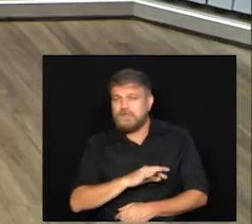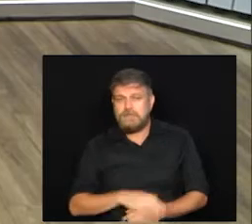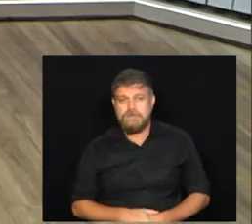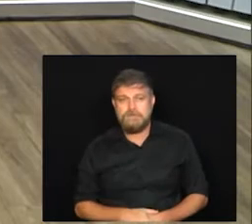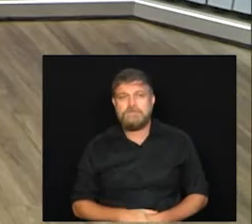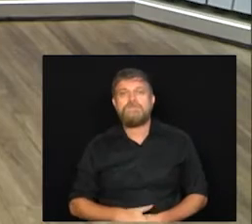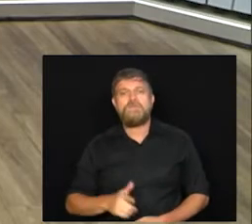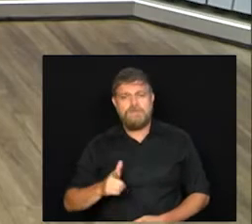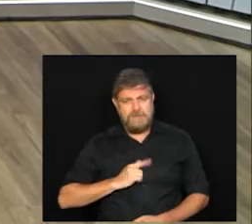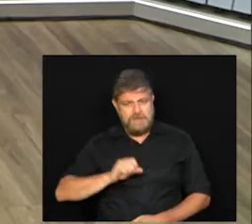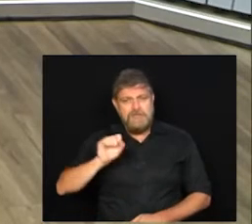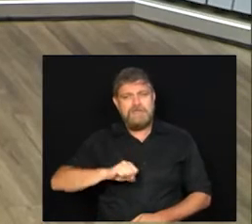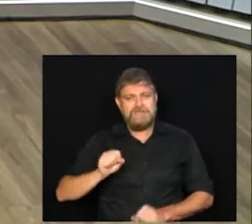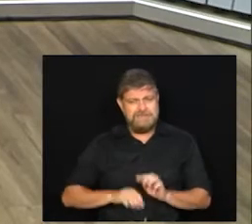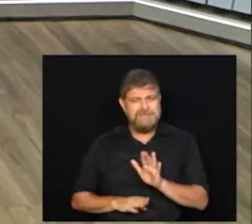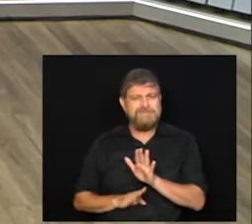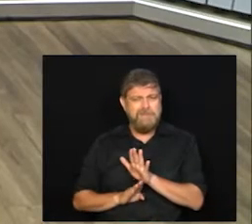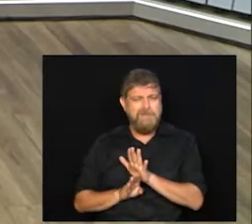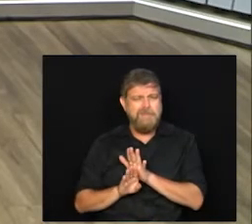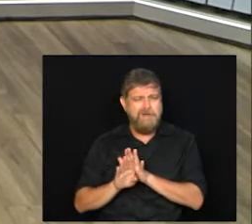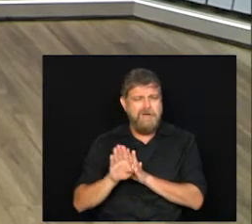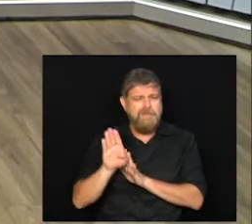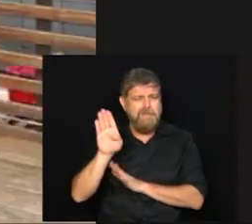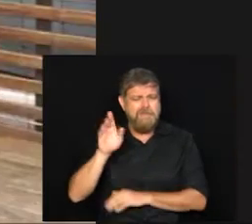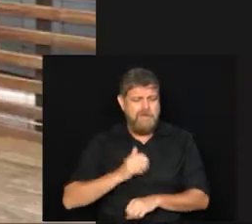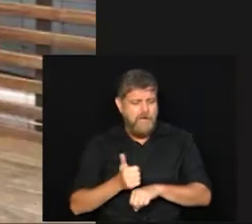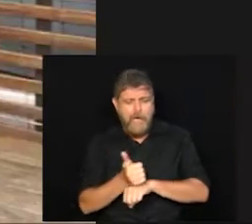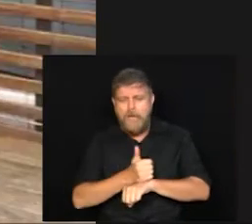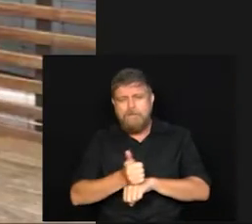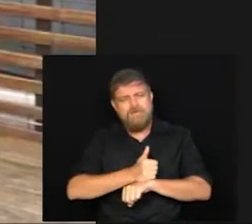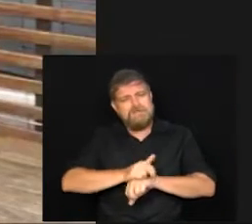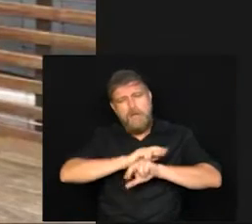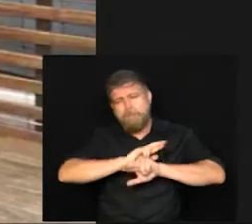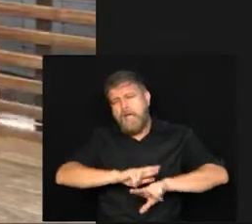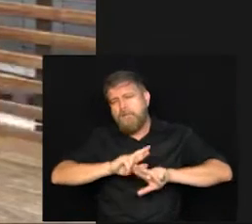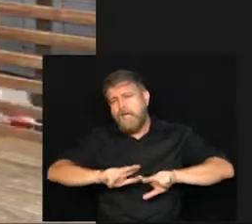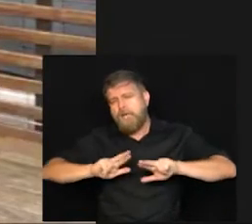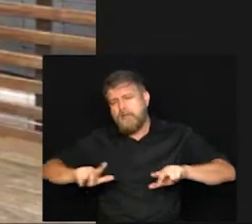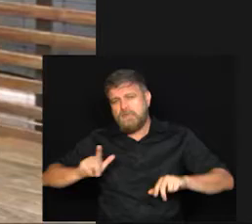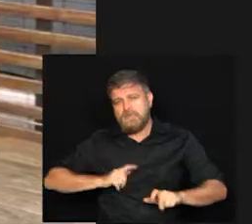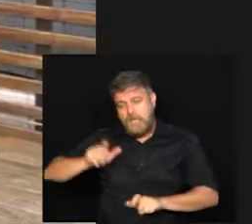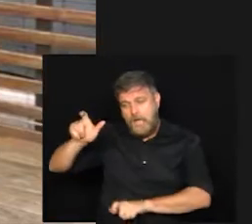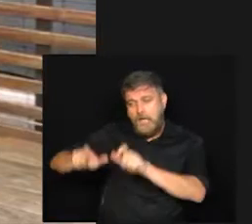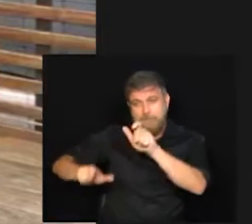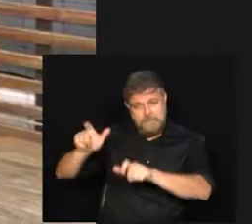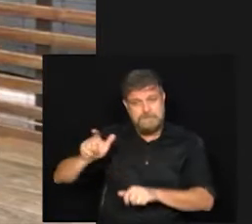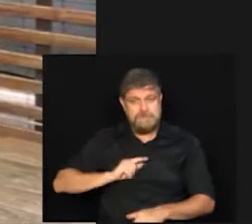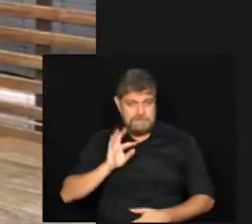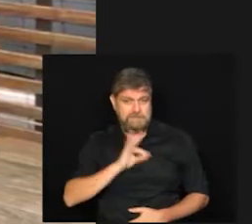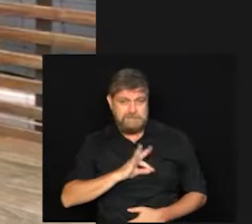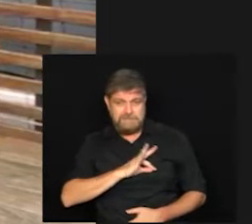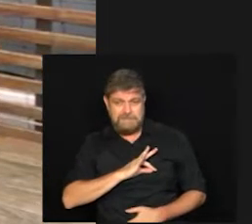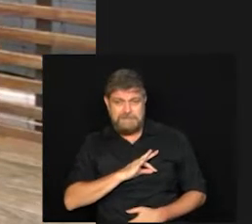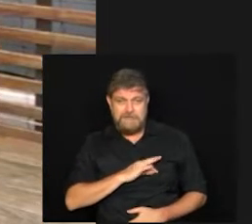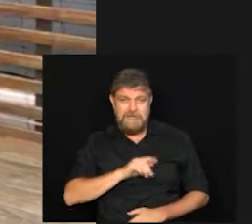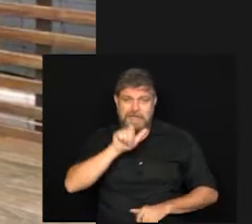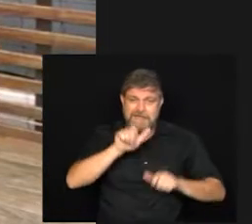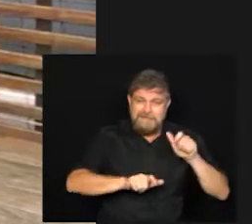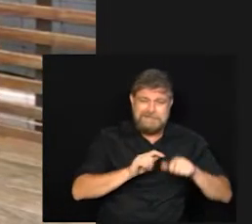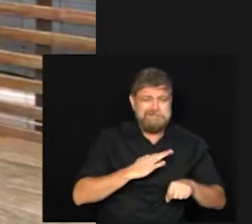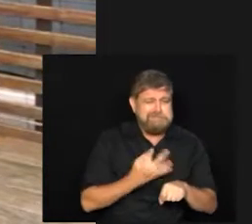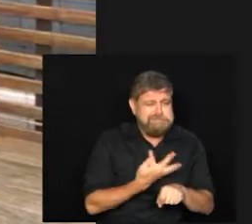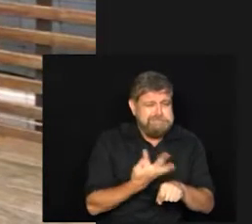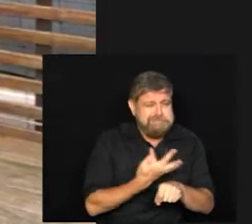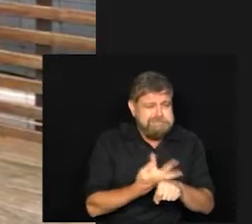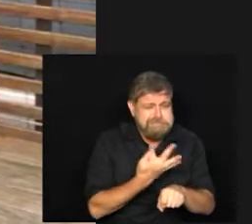Não, o futevôlei vem crescendo muito, como em qualquer outra profissão. Existem as pessoas que vivem dela e as pessoas que sobrevivem. Vai